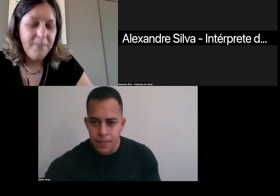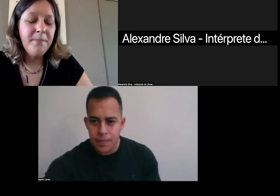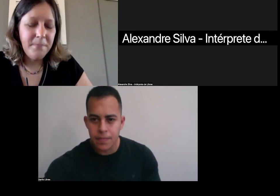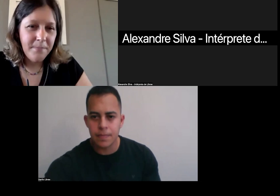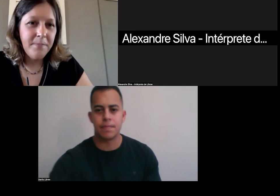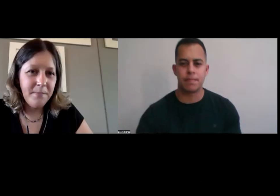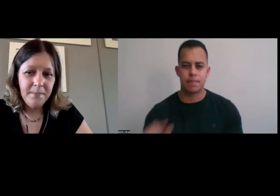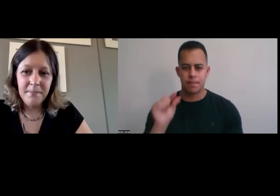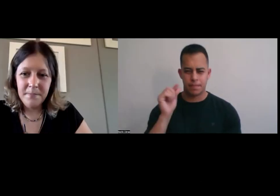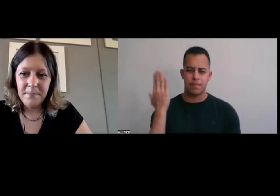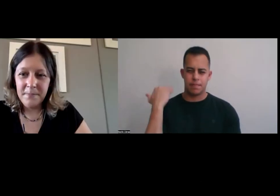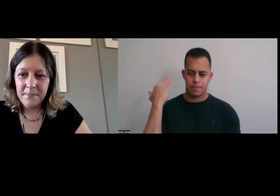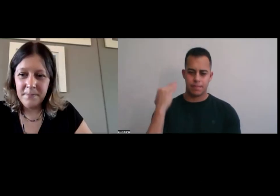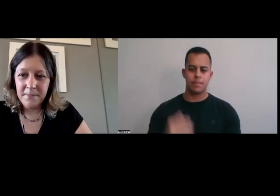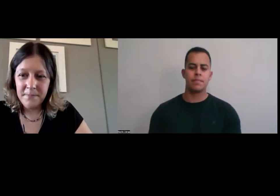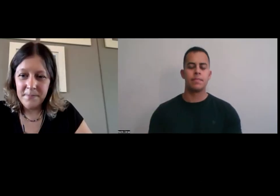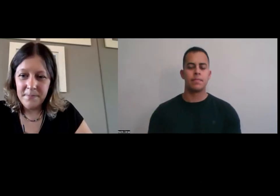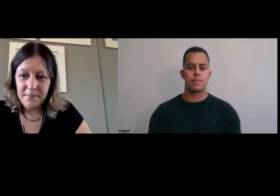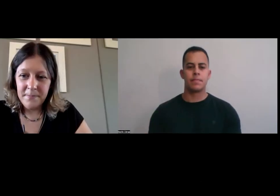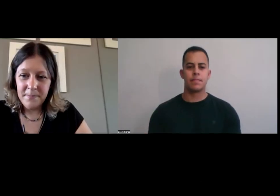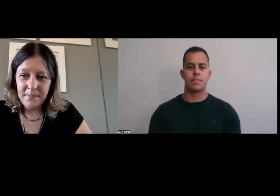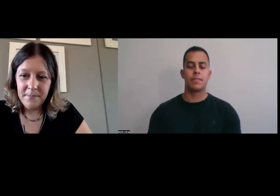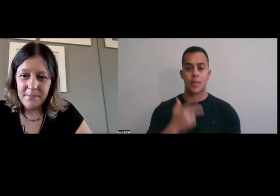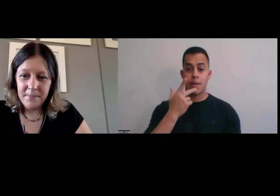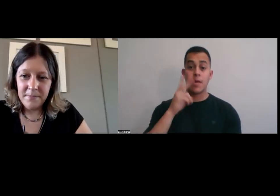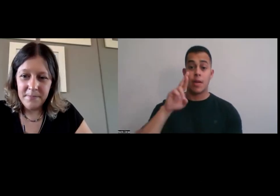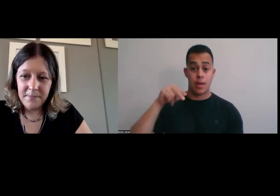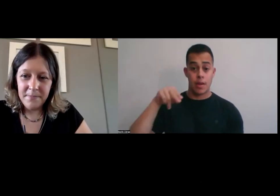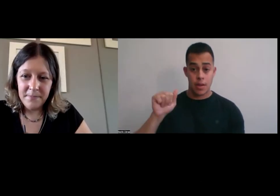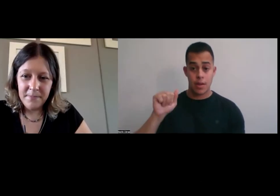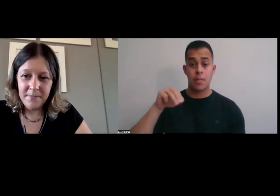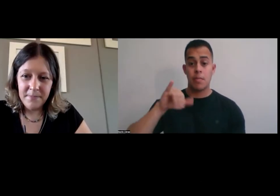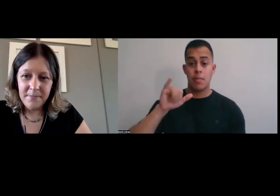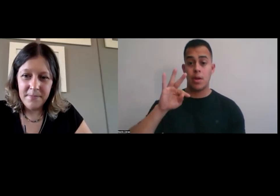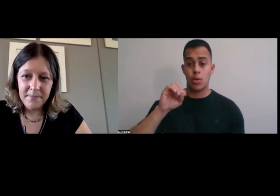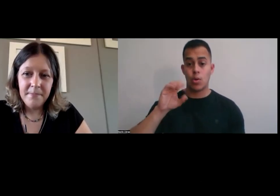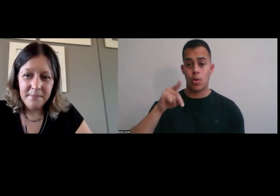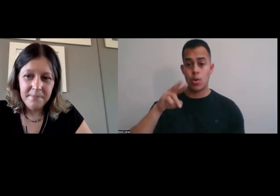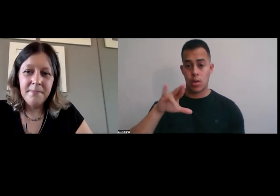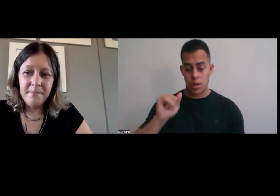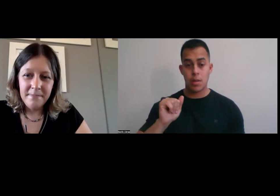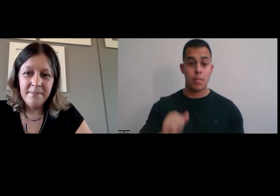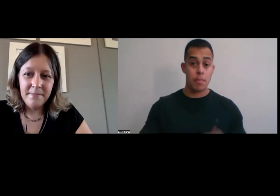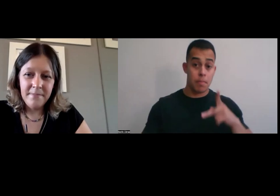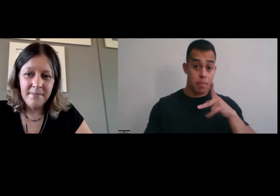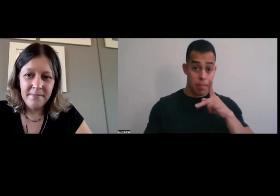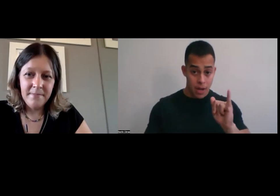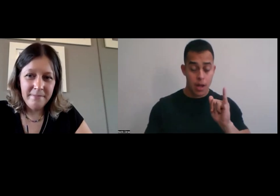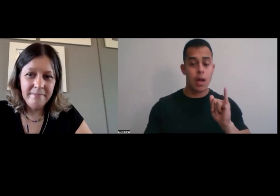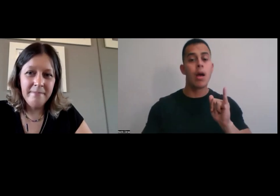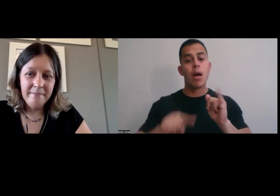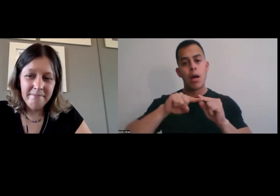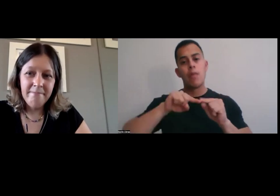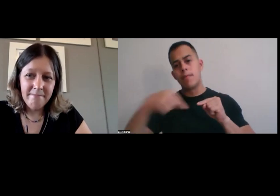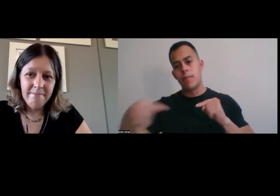relativamente recente, que RNAs mitocondriais do pai passavam para o